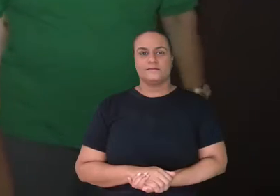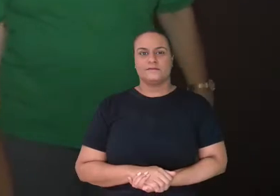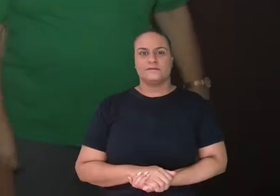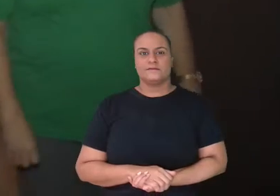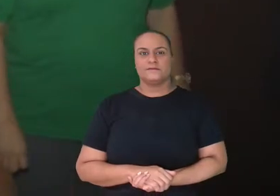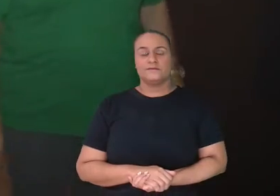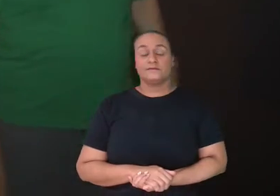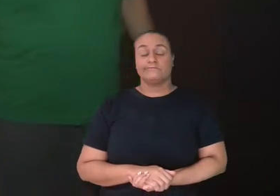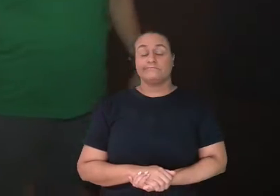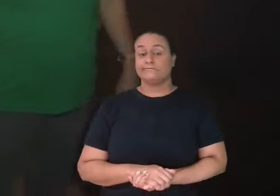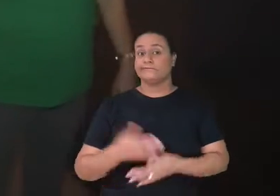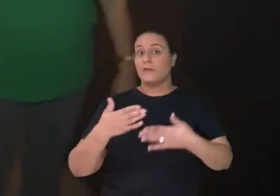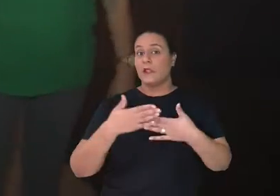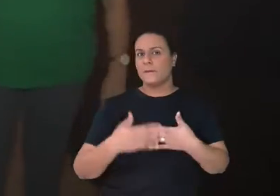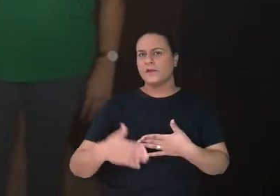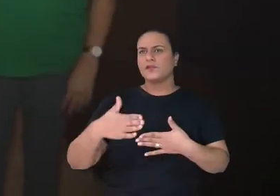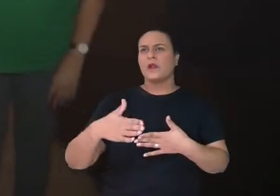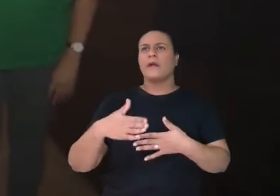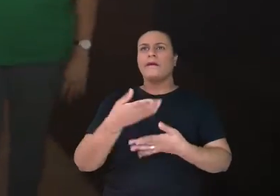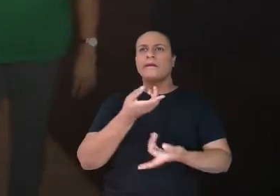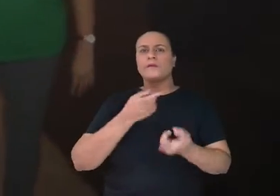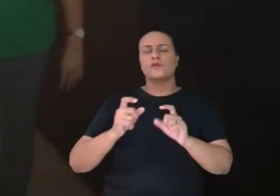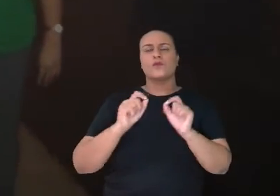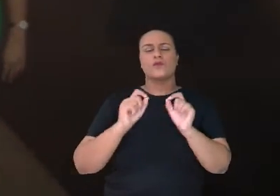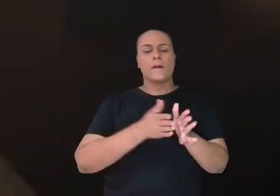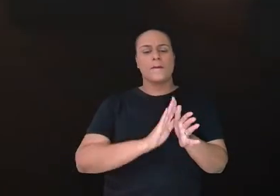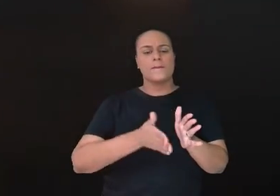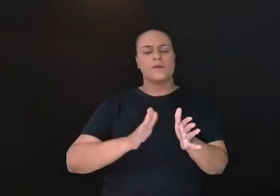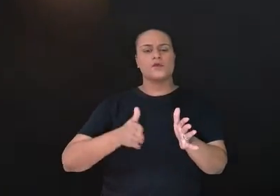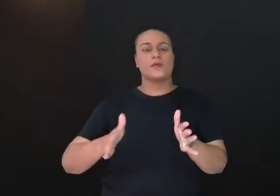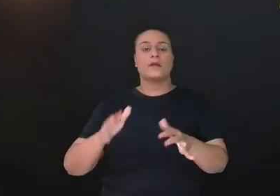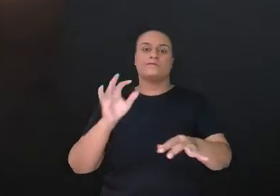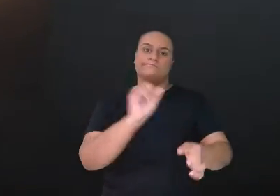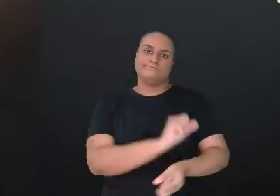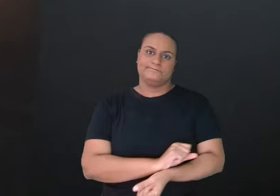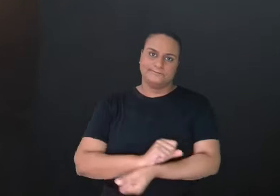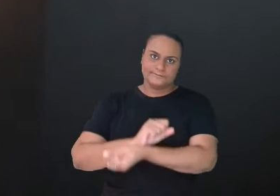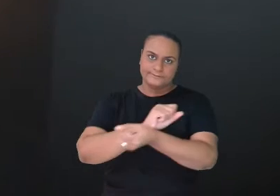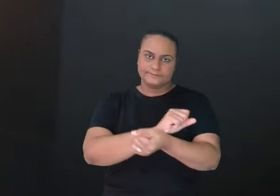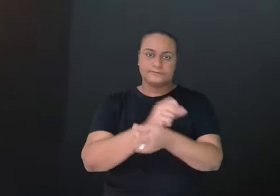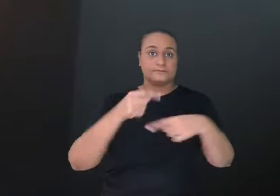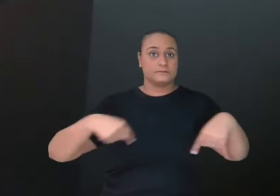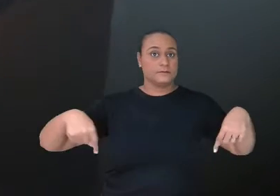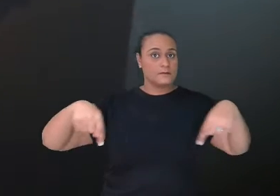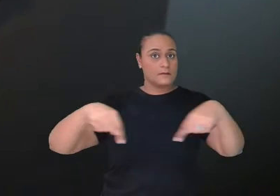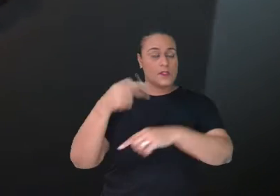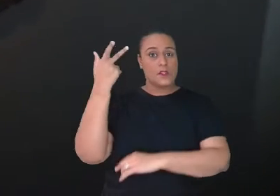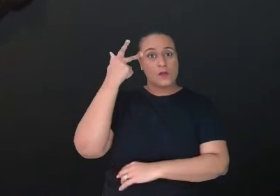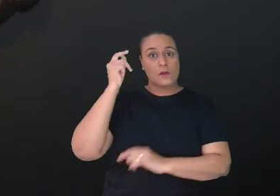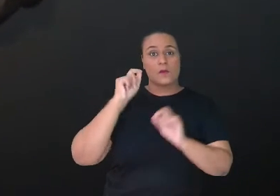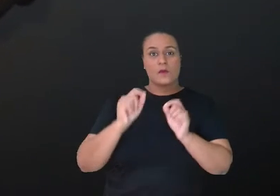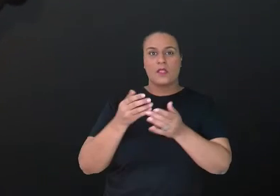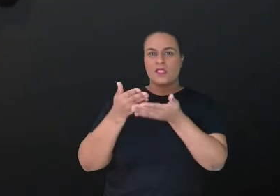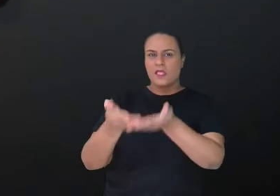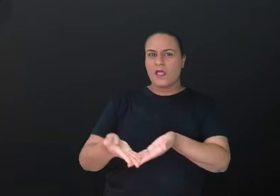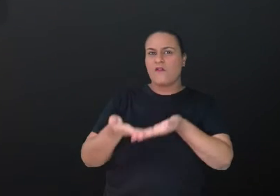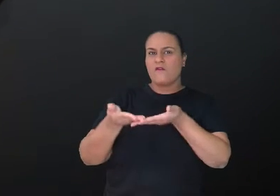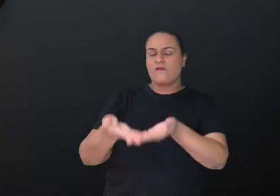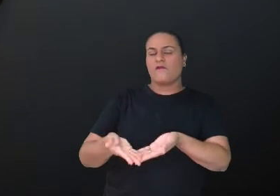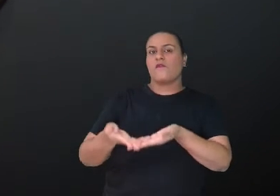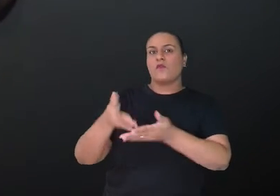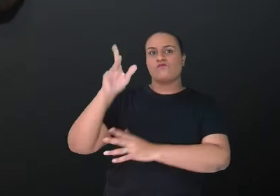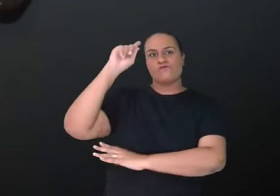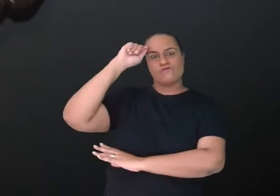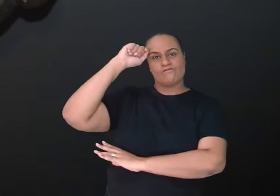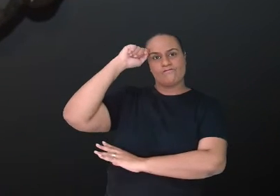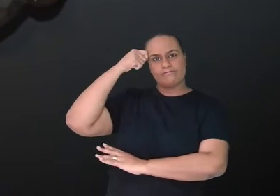A partir daqui a gente começa a falar um pouco sobre os processos de escravidão. Essa sala a gente normalmente chama de navio negreiro, que